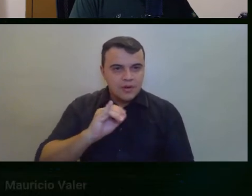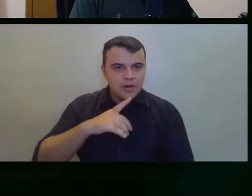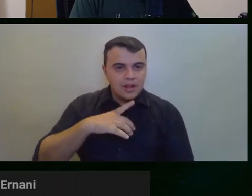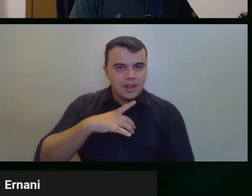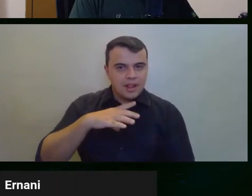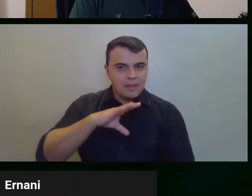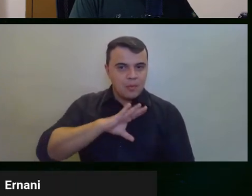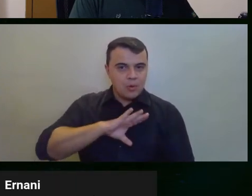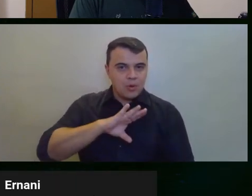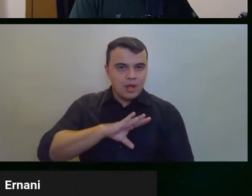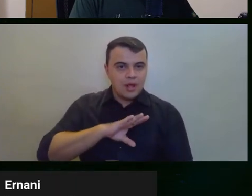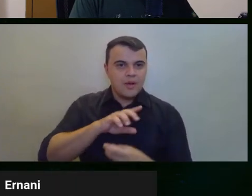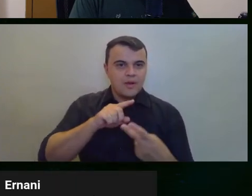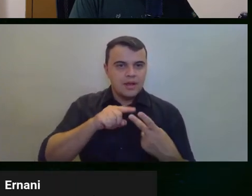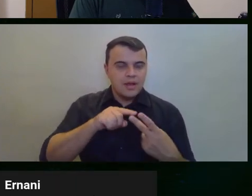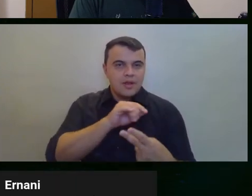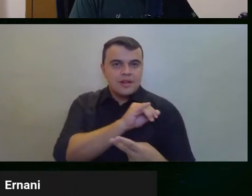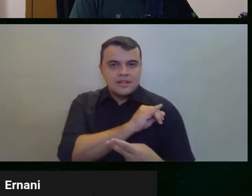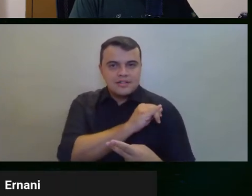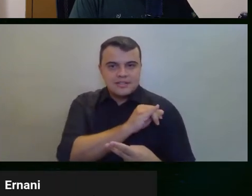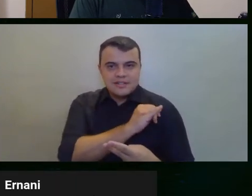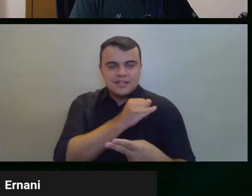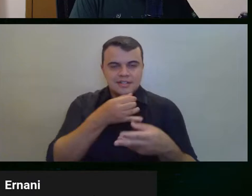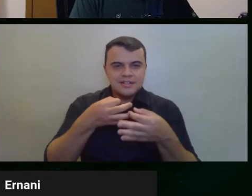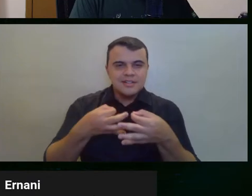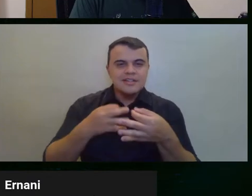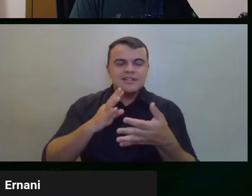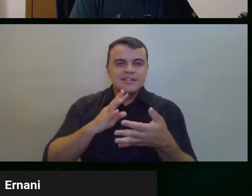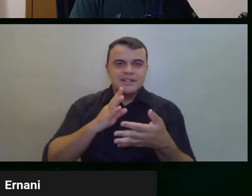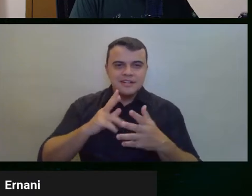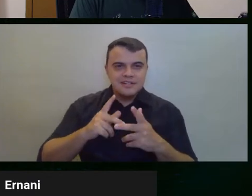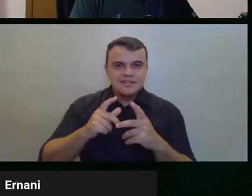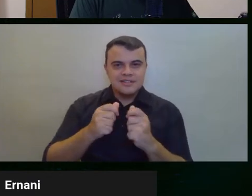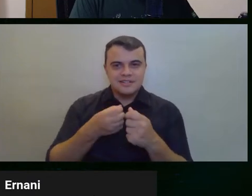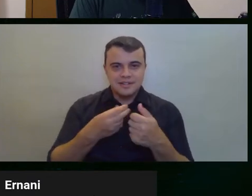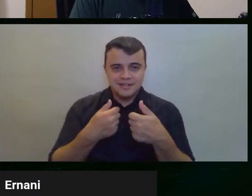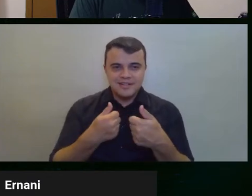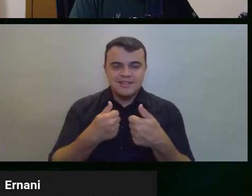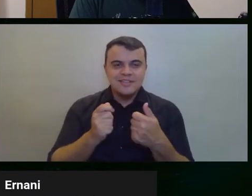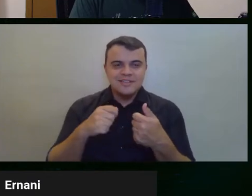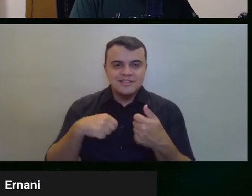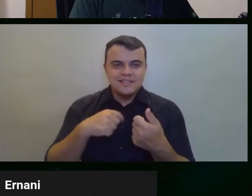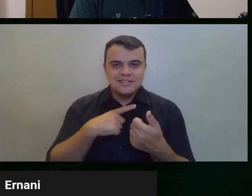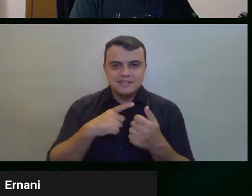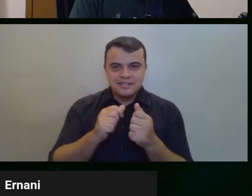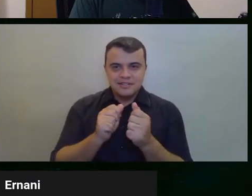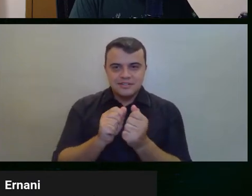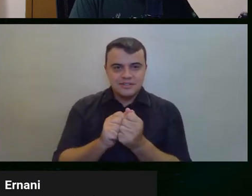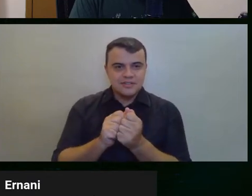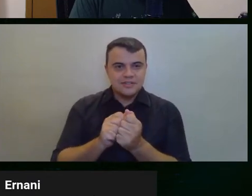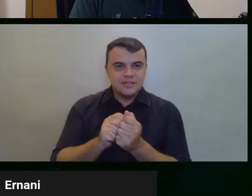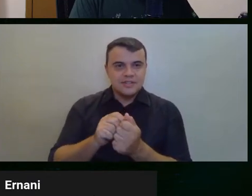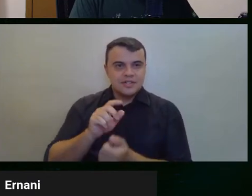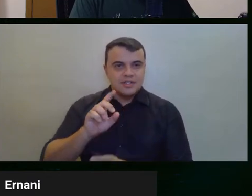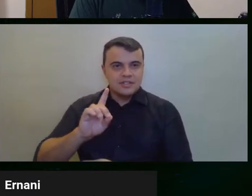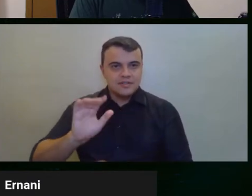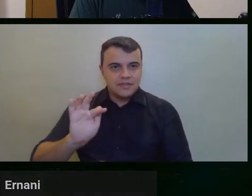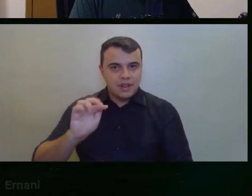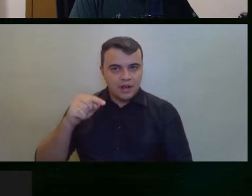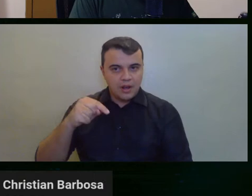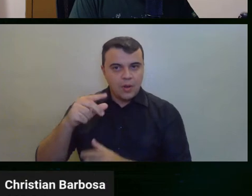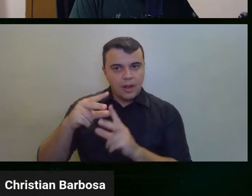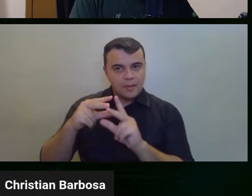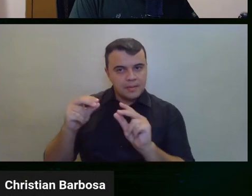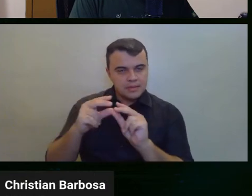e a galera do Rio de Janeiro é a galera tá bem demais aí pessoal Distrito Federal teve uma galera